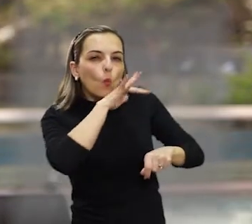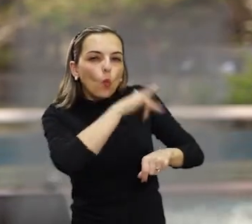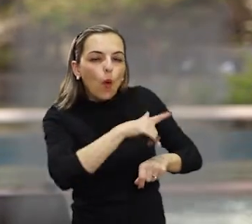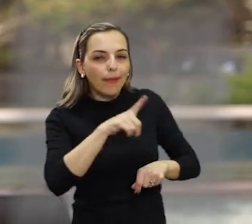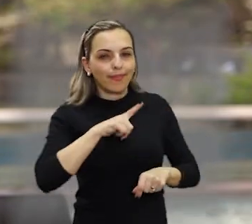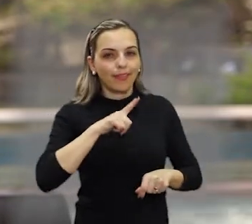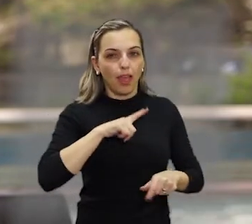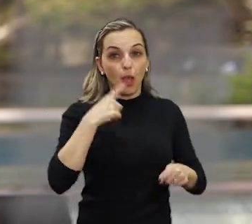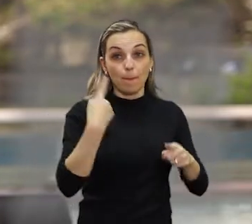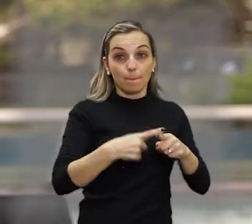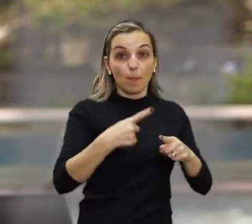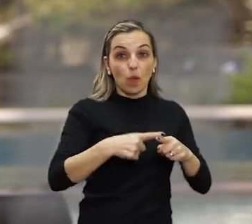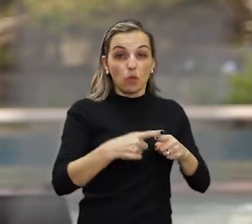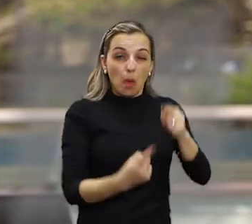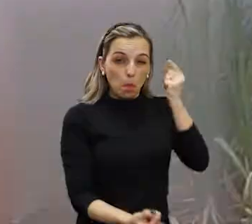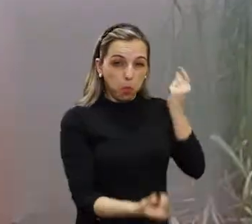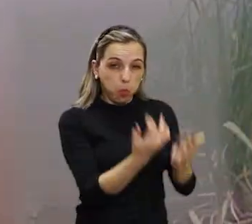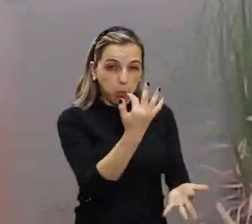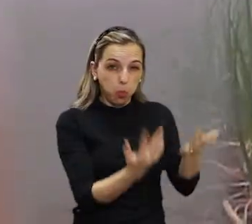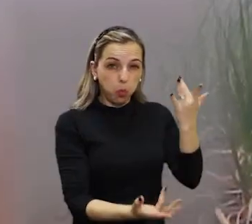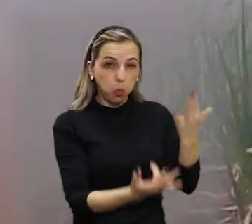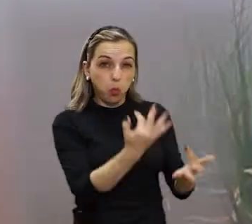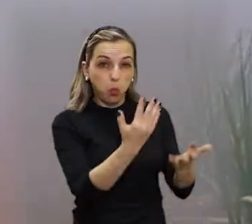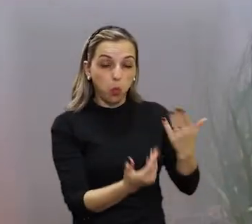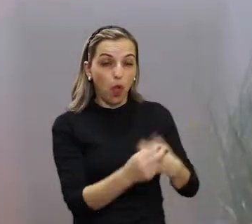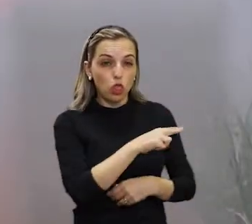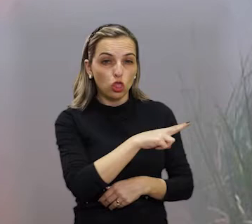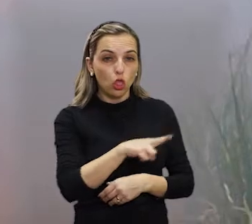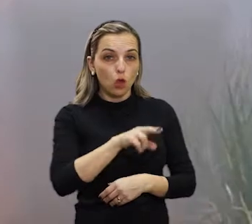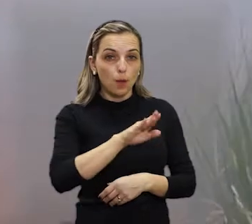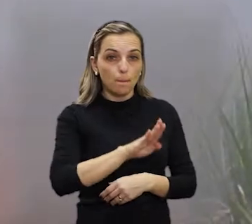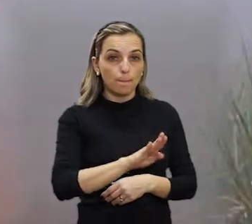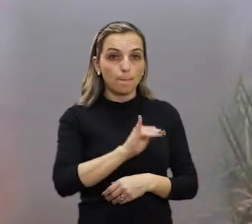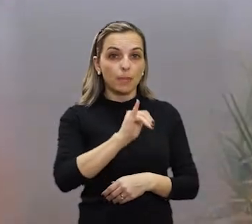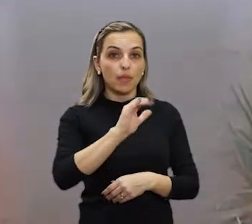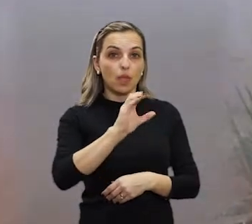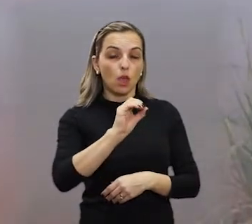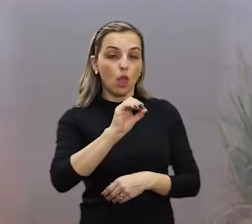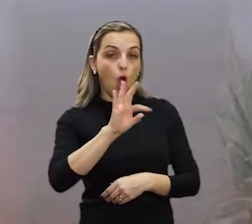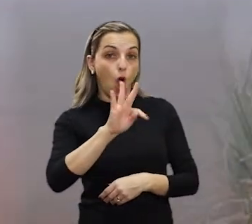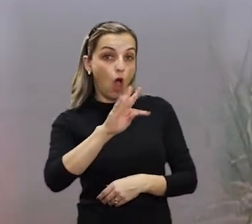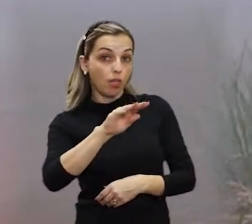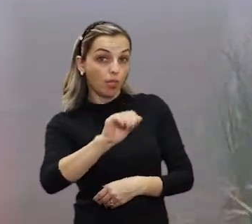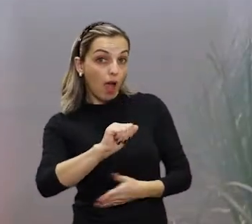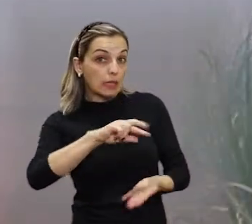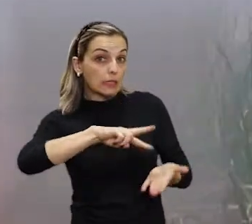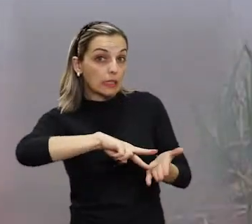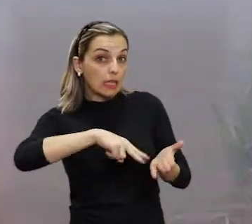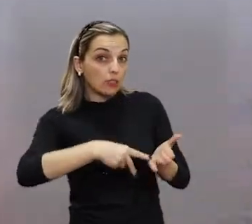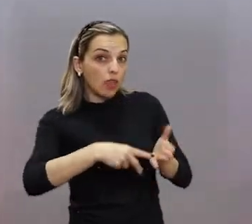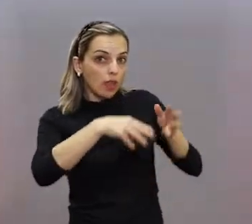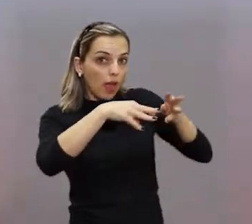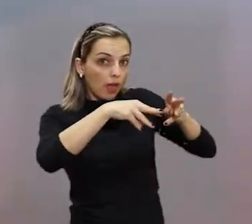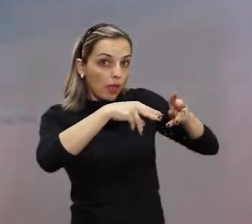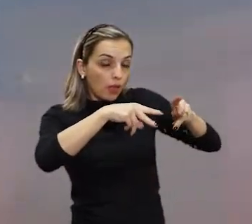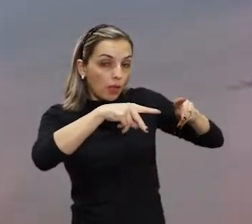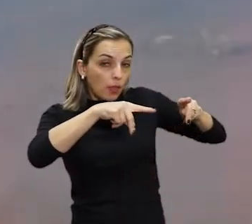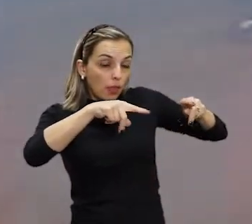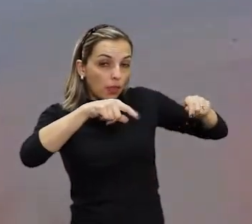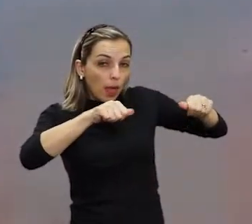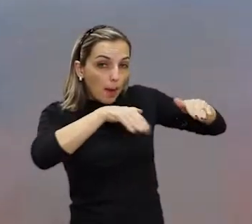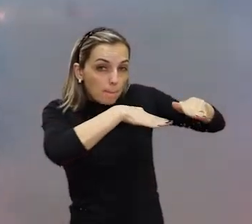a questão do solo, né? O solo ele é prejudicado quando ocorrem as queimadas em vários aspectos. A gente chama biota,